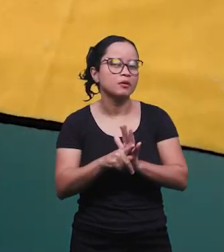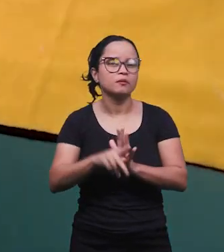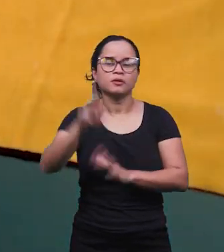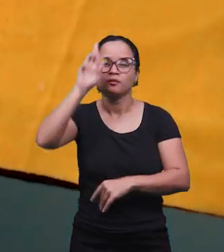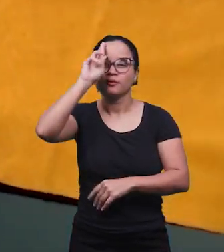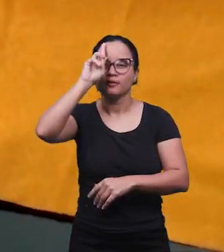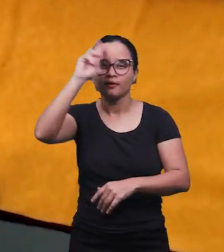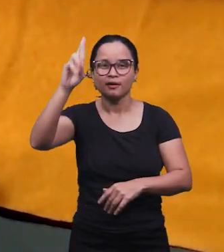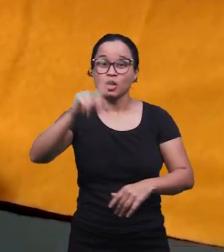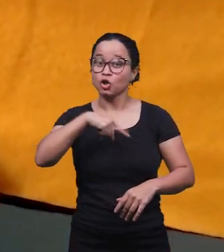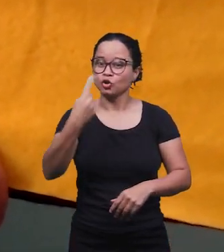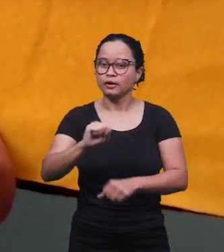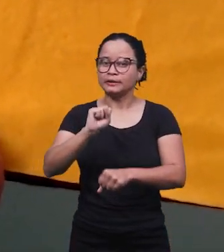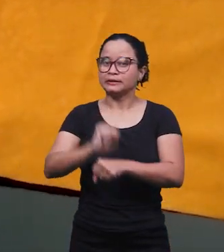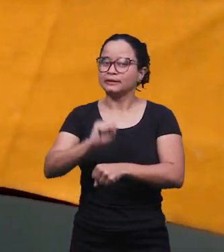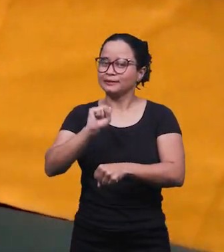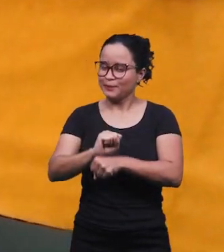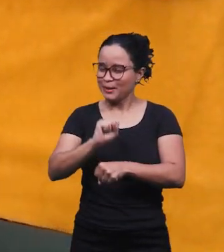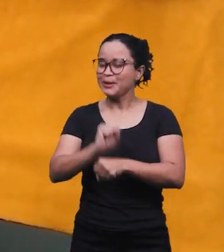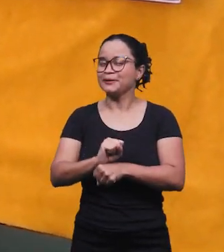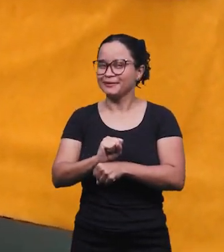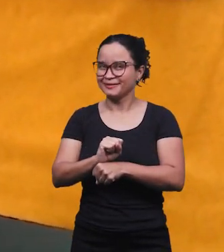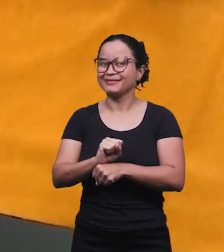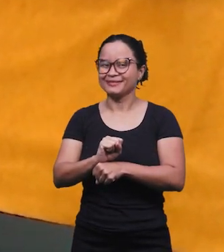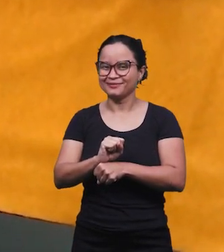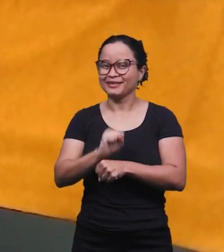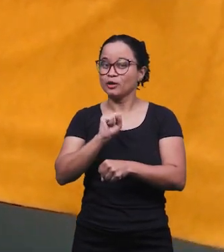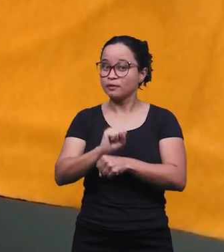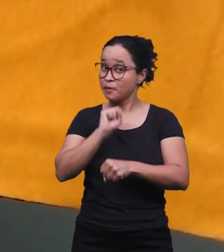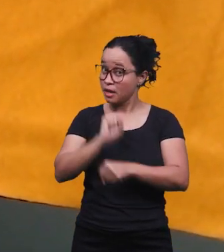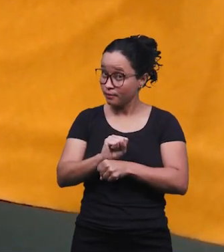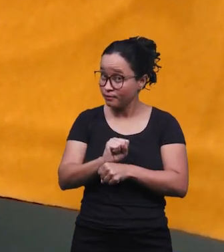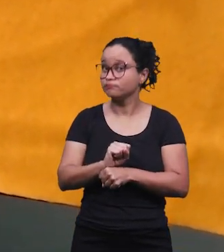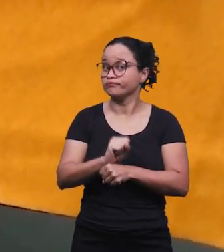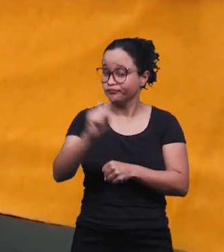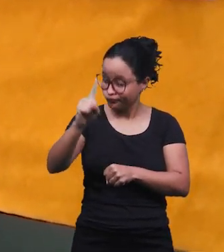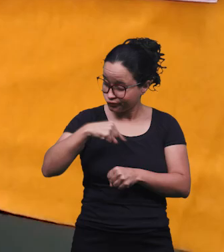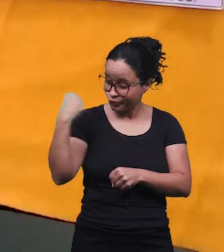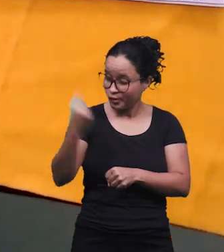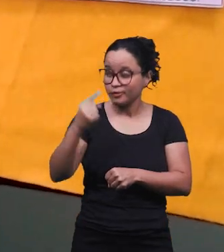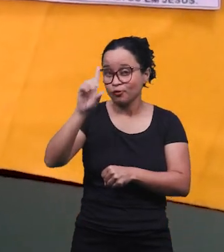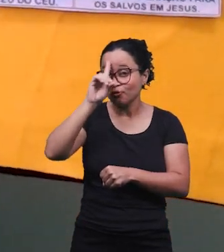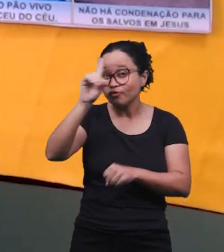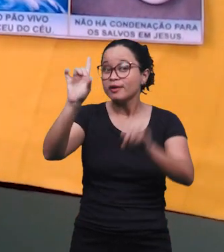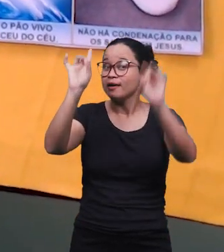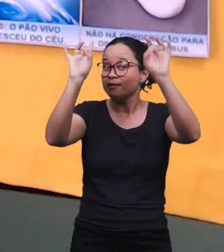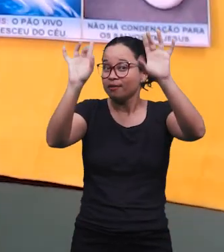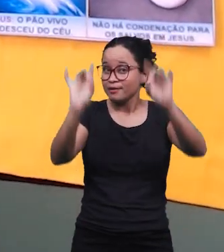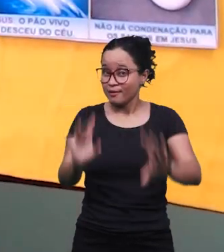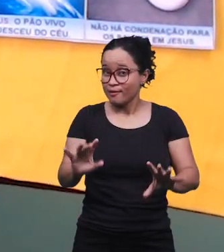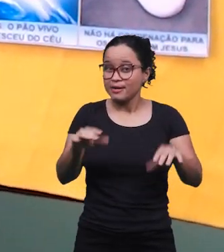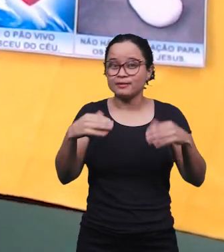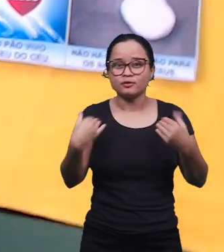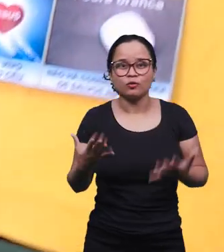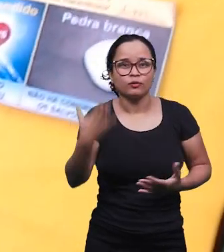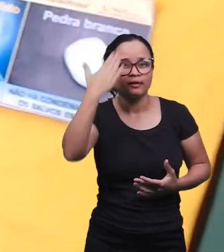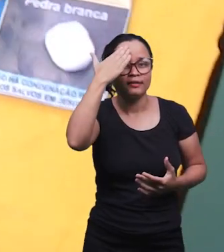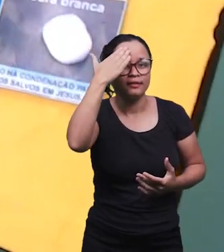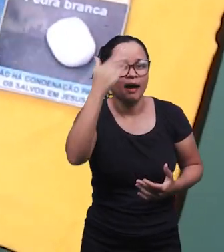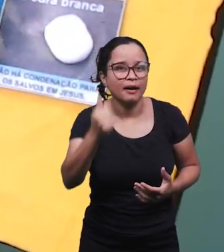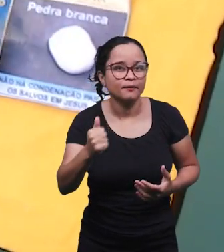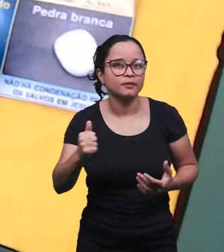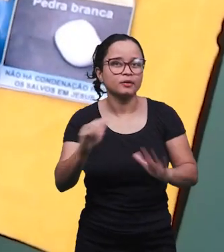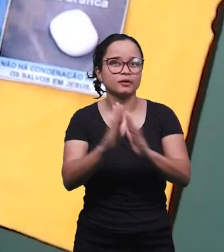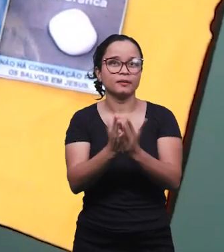promessa do Senhor e nós aguardamos por essa palavra, nós aguardamos esse dia. E